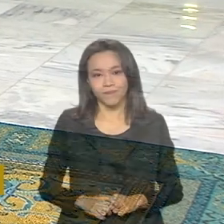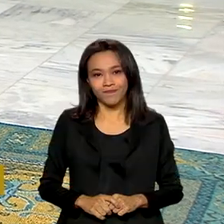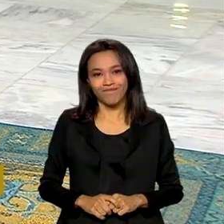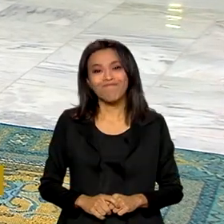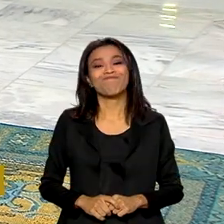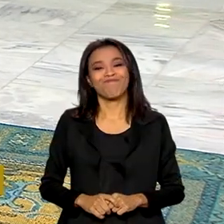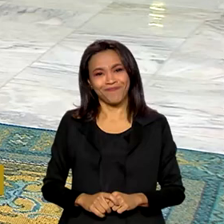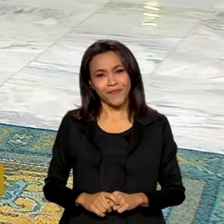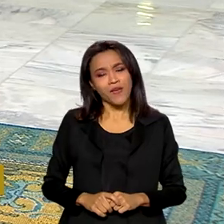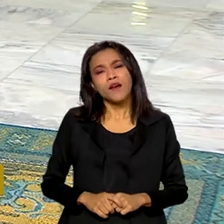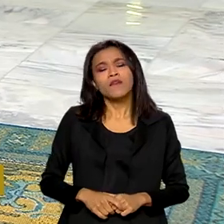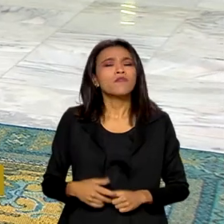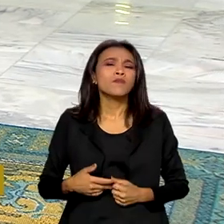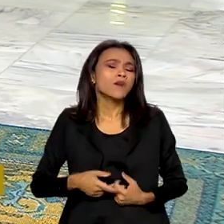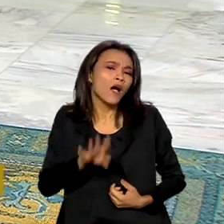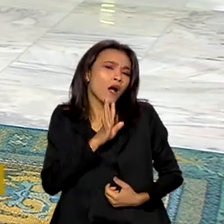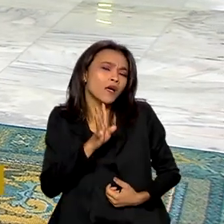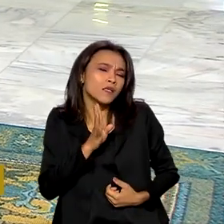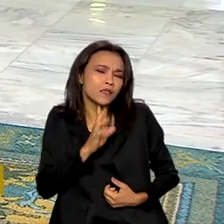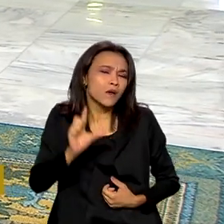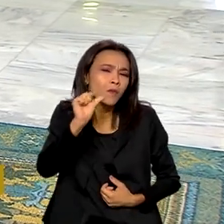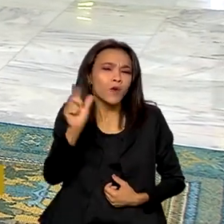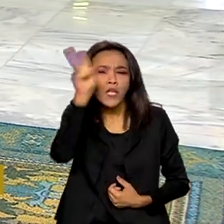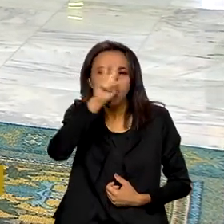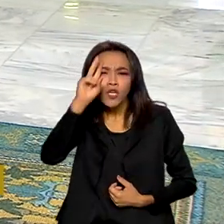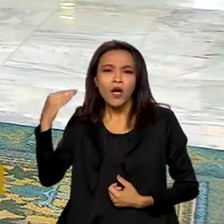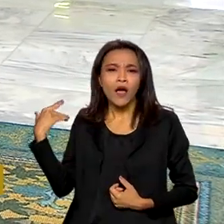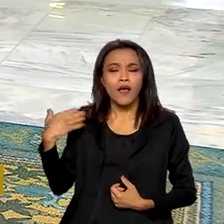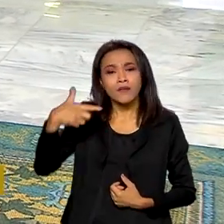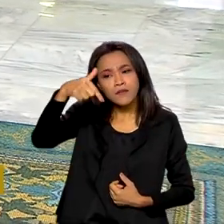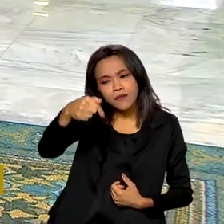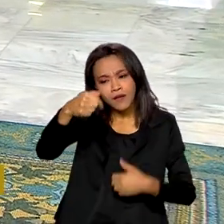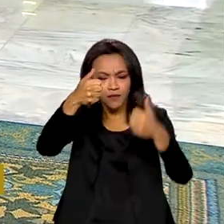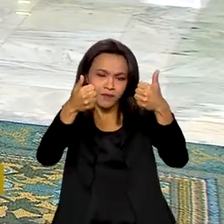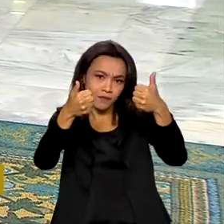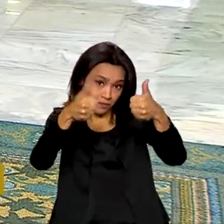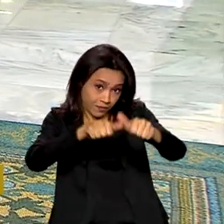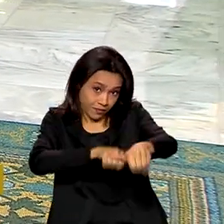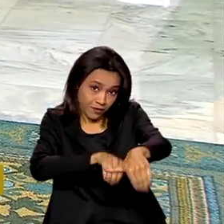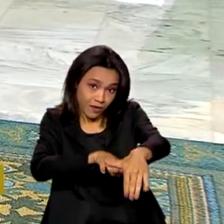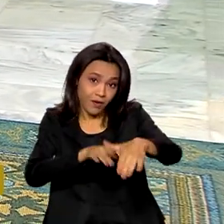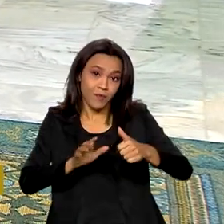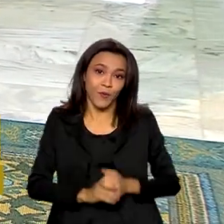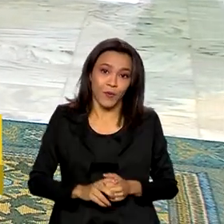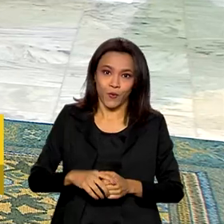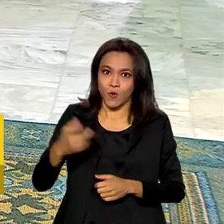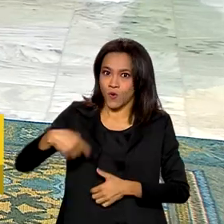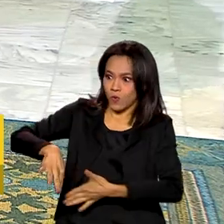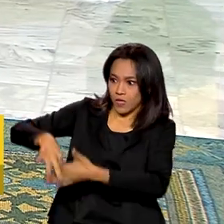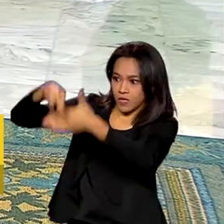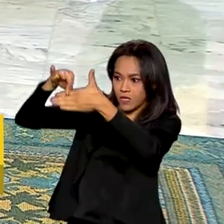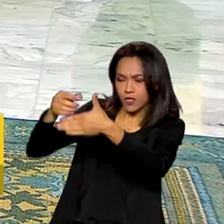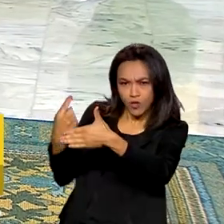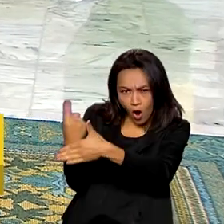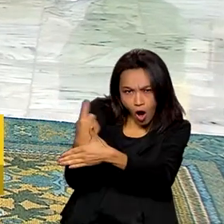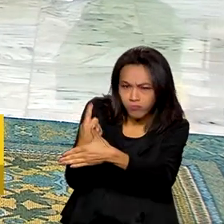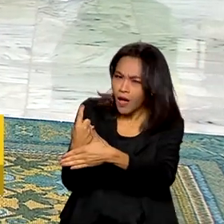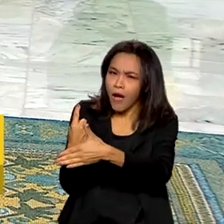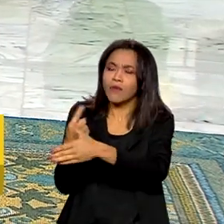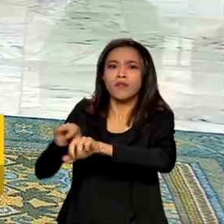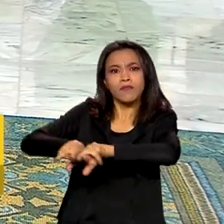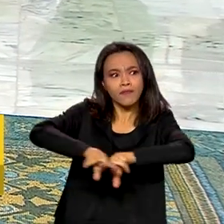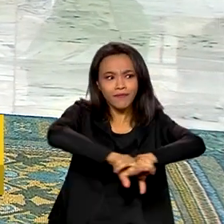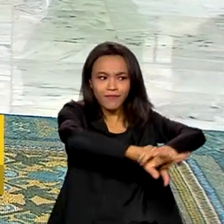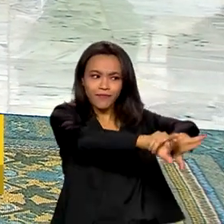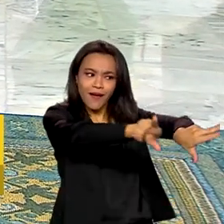Vamos falar um pouco da história do 7 de setembro? Mais que o ato isolado de um líder, a independência do Brasil envolveu pessoas